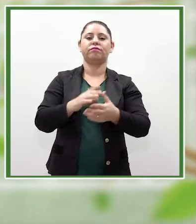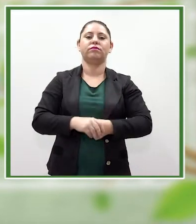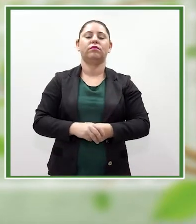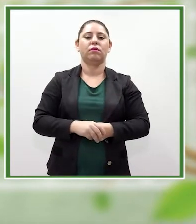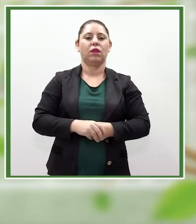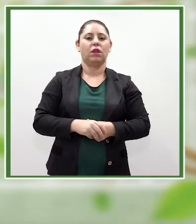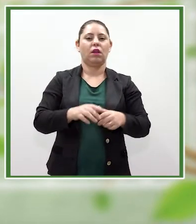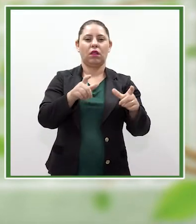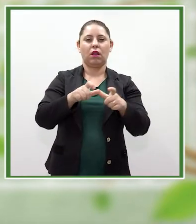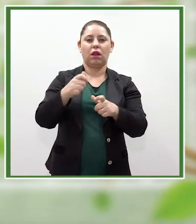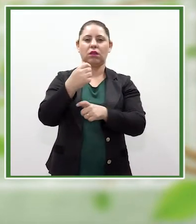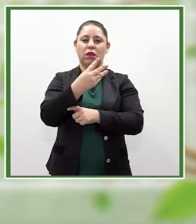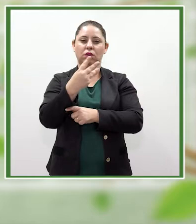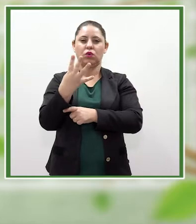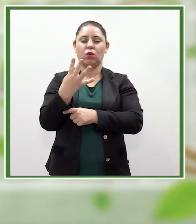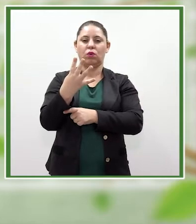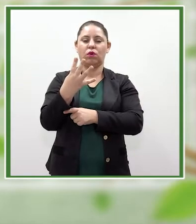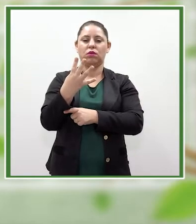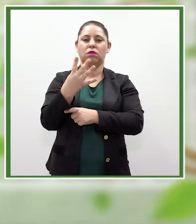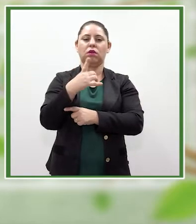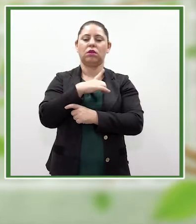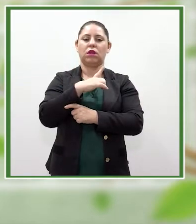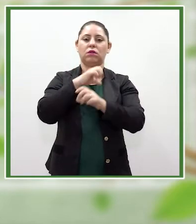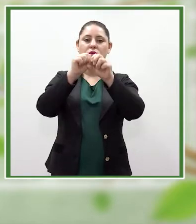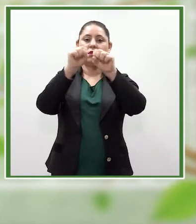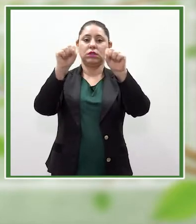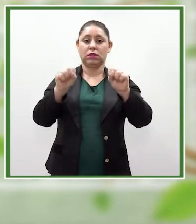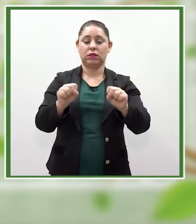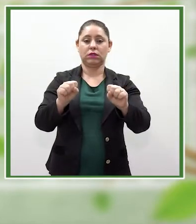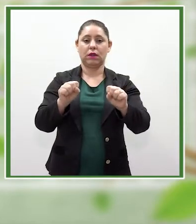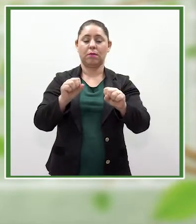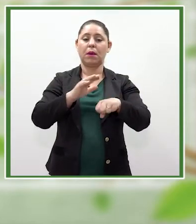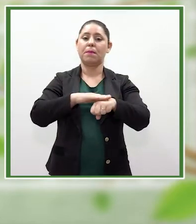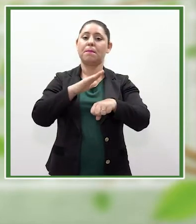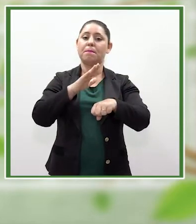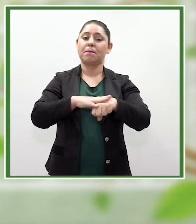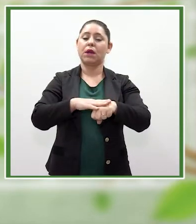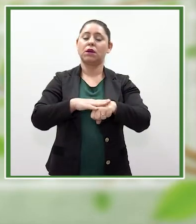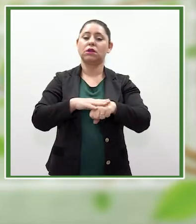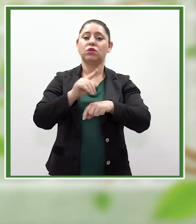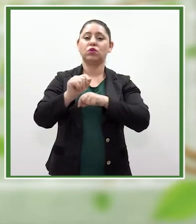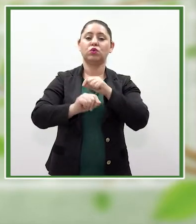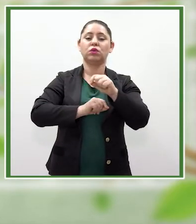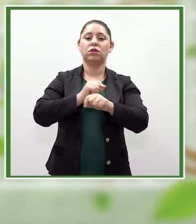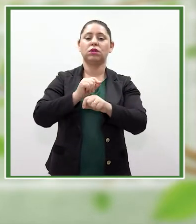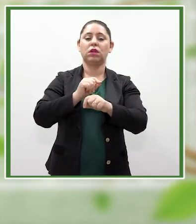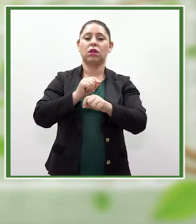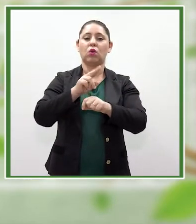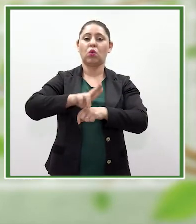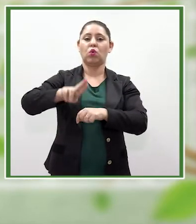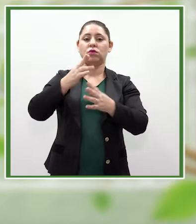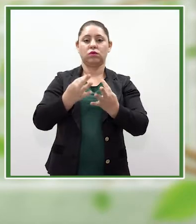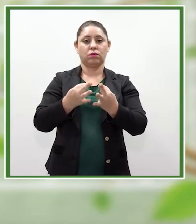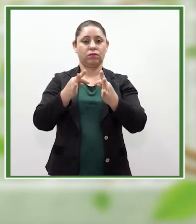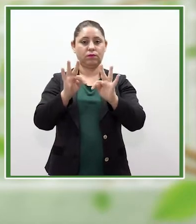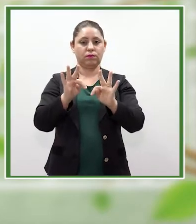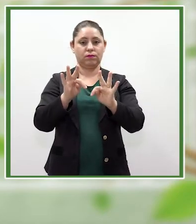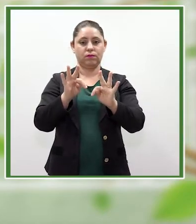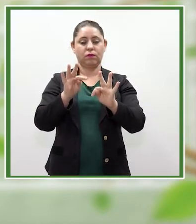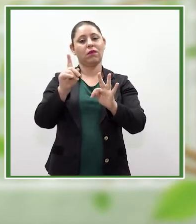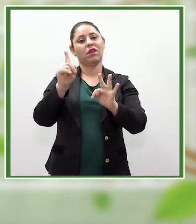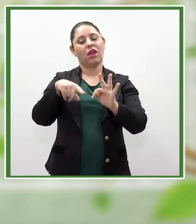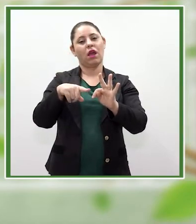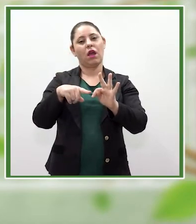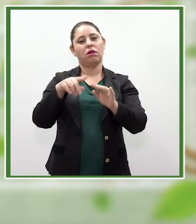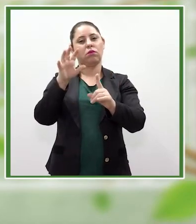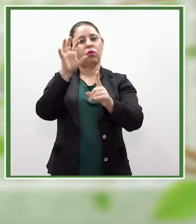de produto. Então, são exatamente essas as tecnologias do ABC, né, que estão sendo bem desenvolvidas desde 2010,